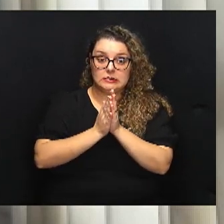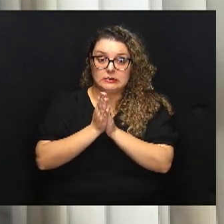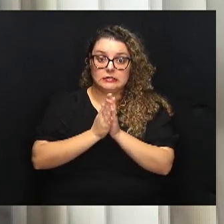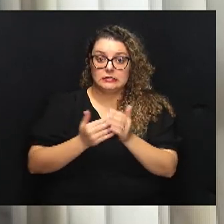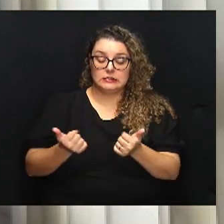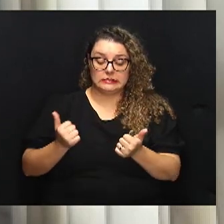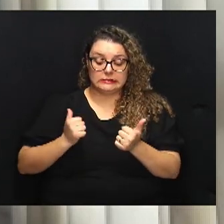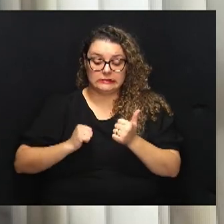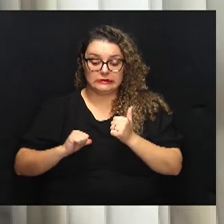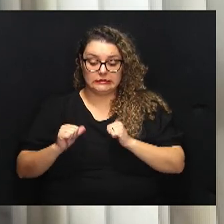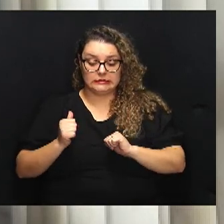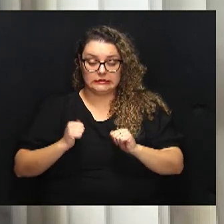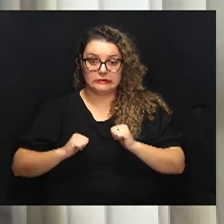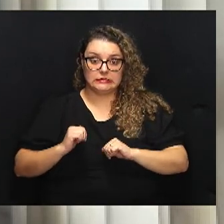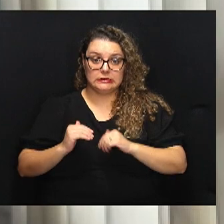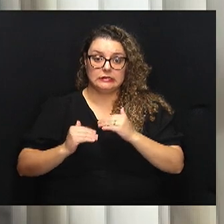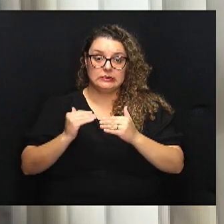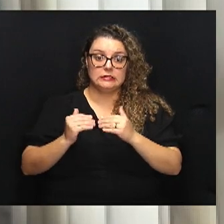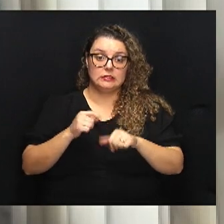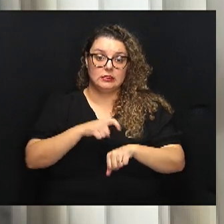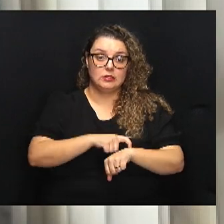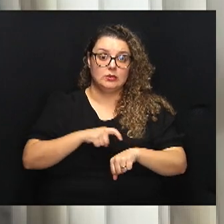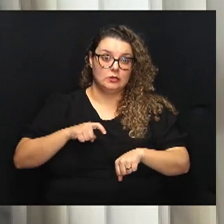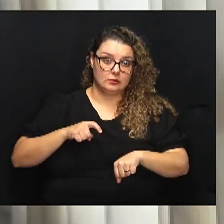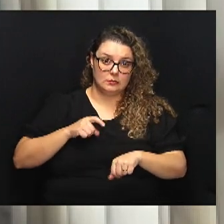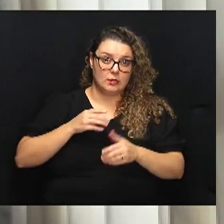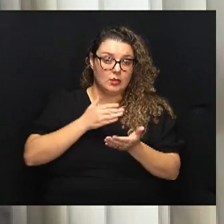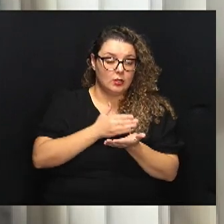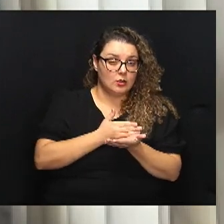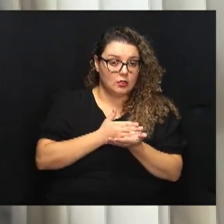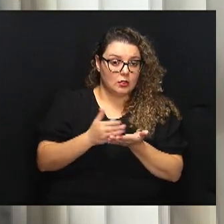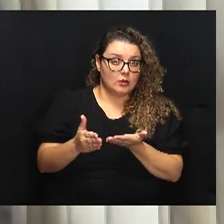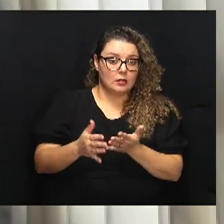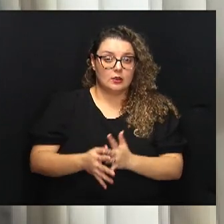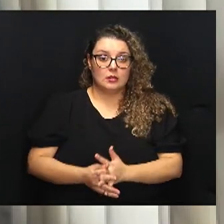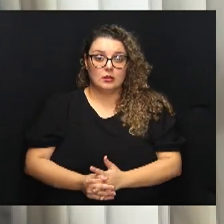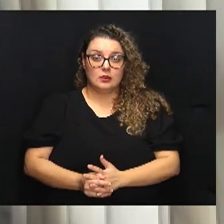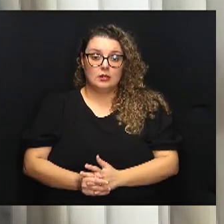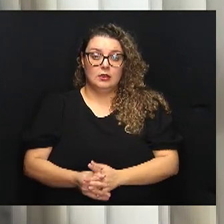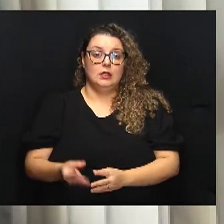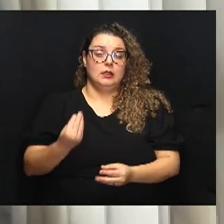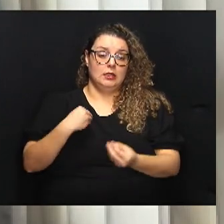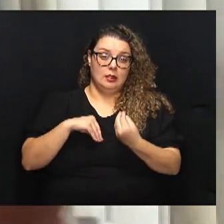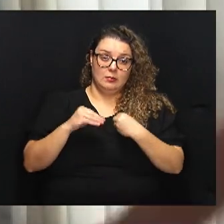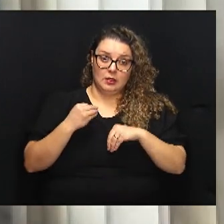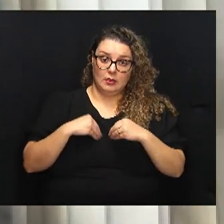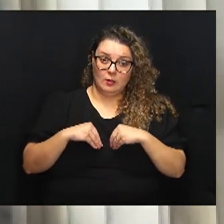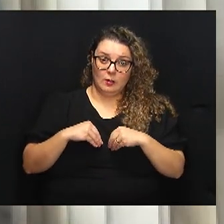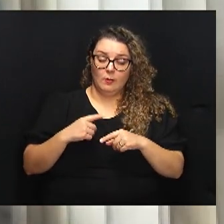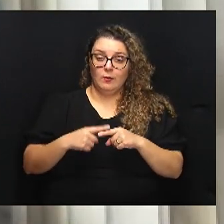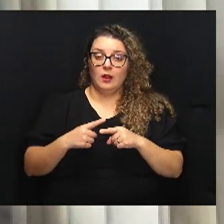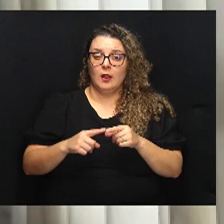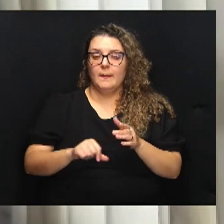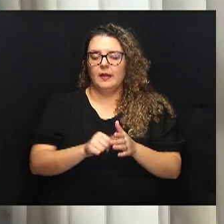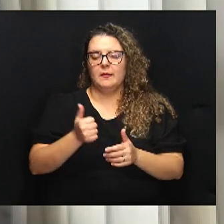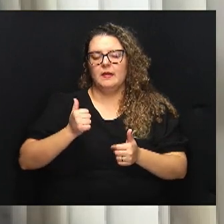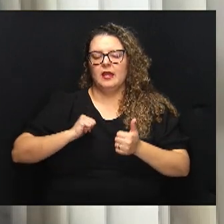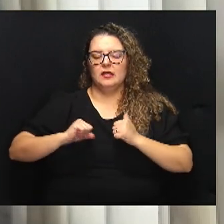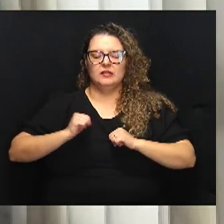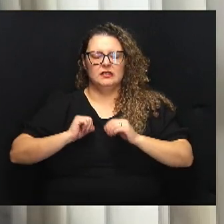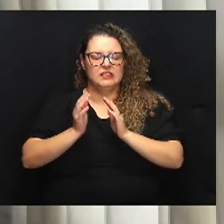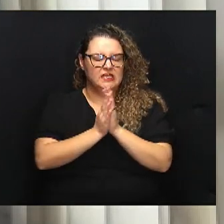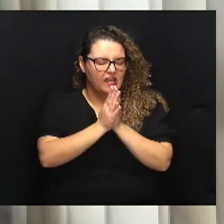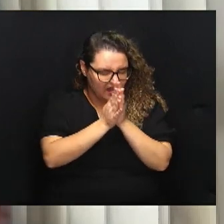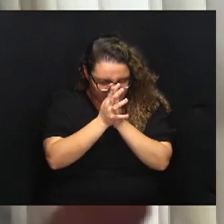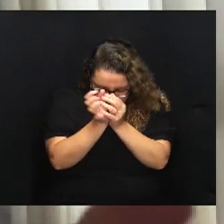pode desenvolver também até um quadro, inicialmente, depressivo, porque primeiro vai vir a ansiedade. Ele